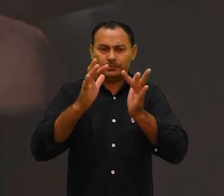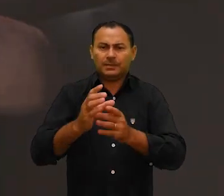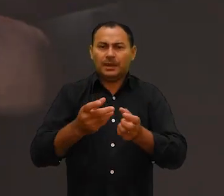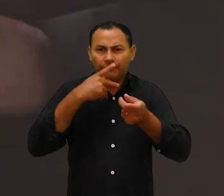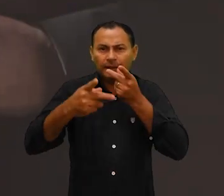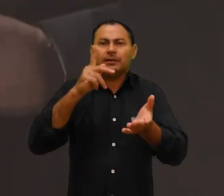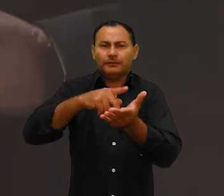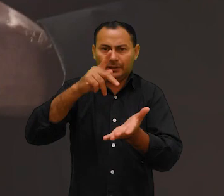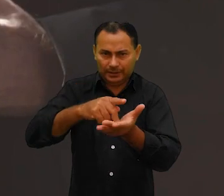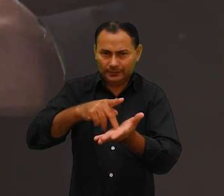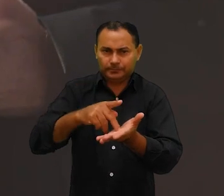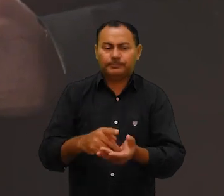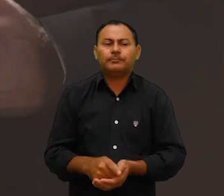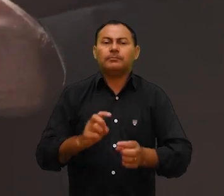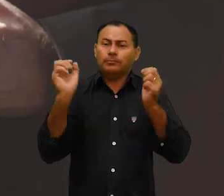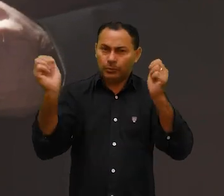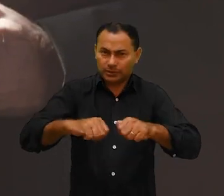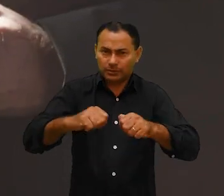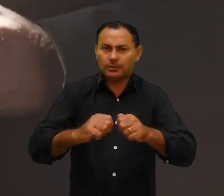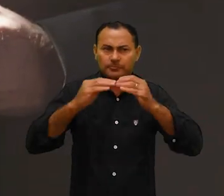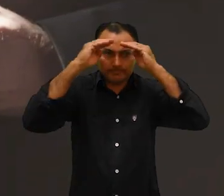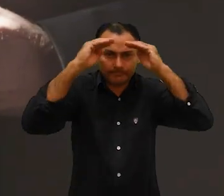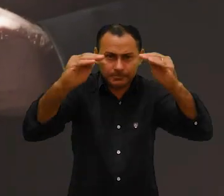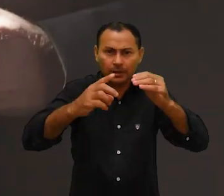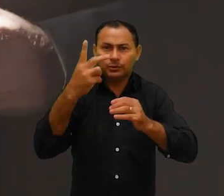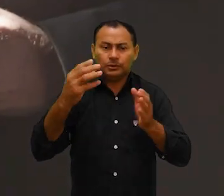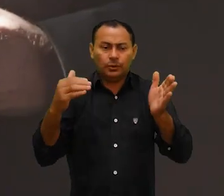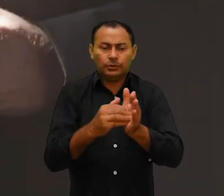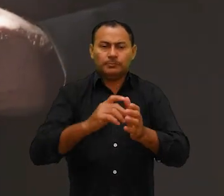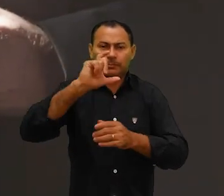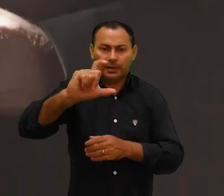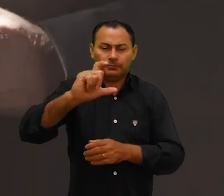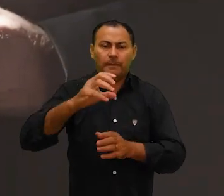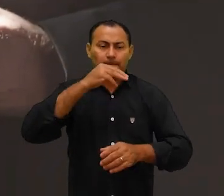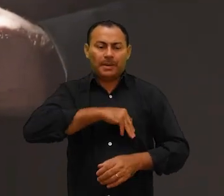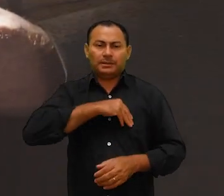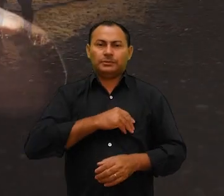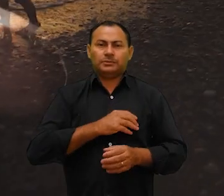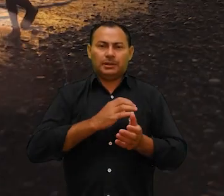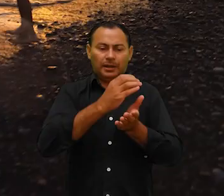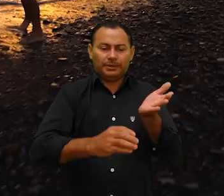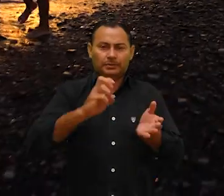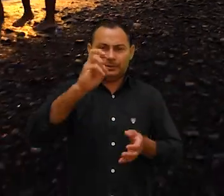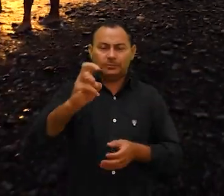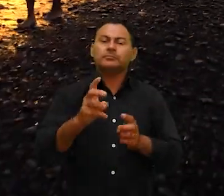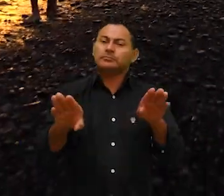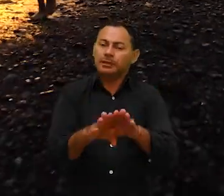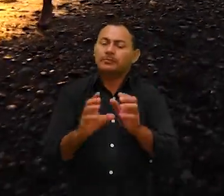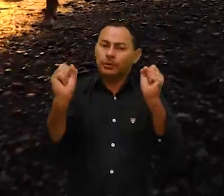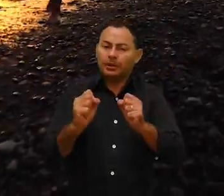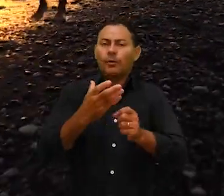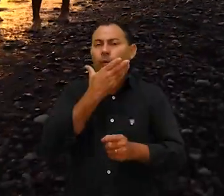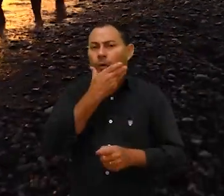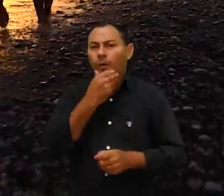que Jesus diz é verdadeiro. É possível obedecer aos 2 últimos parágrafos de Mateus capítulo 5, assim como é possível